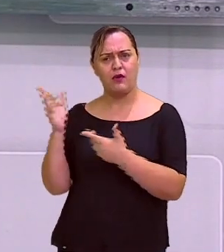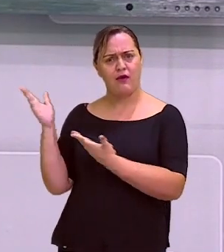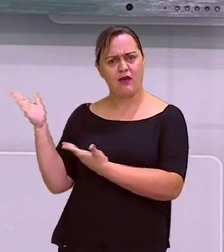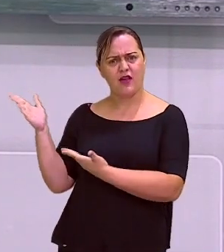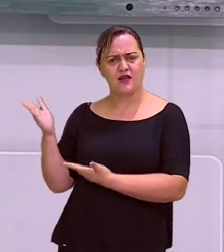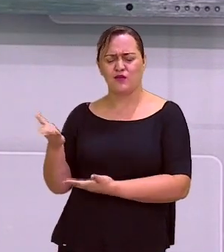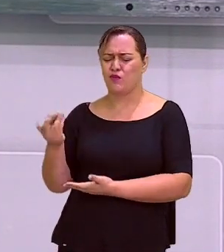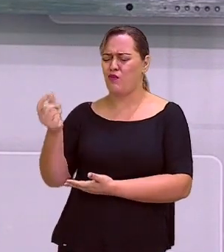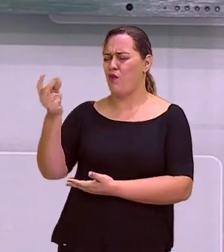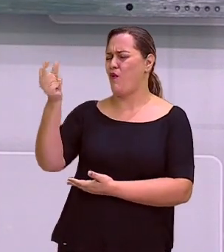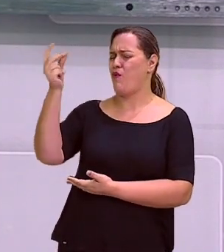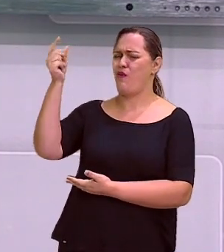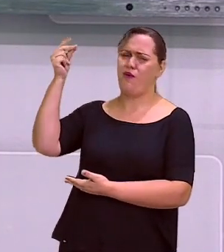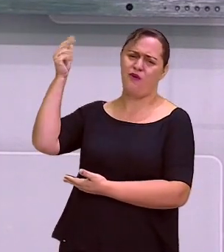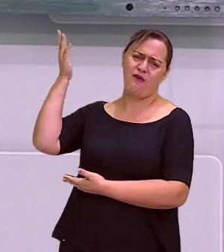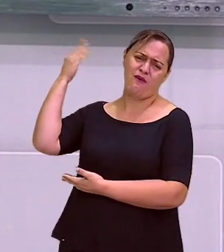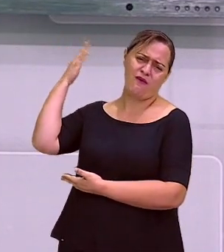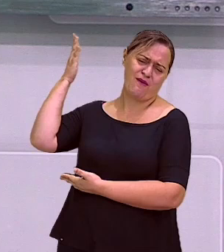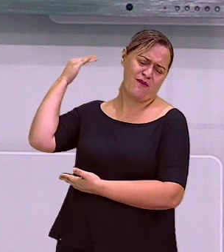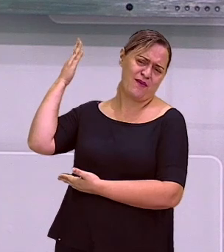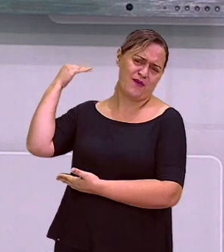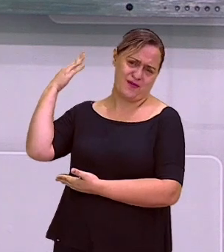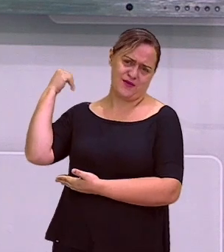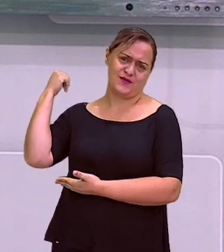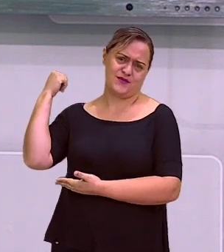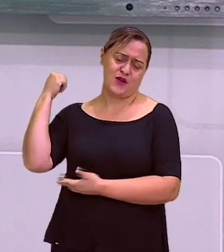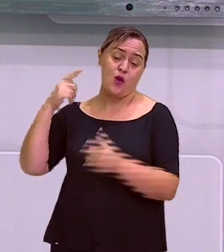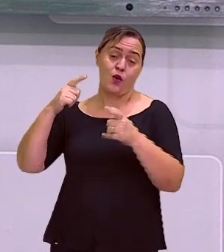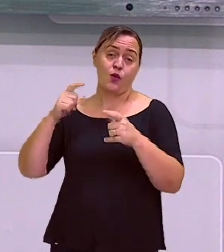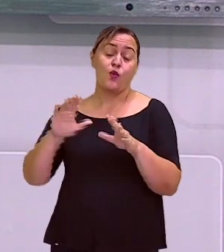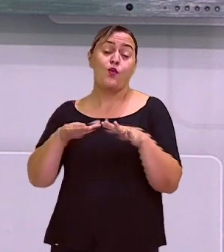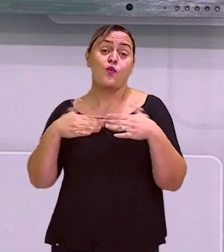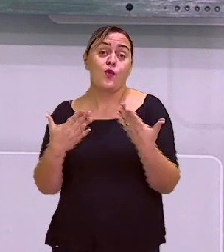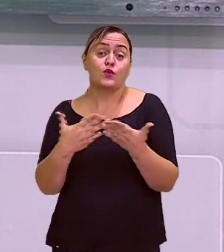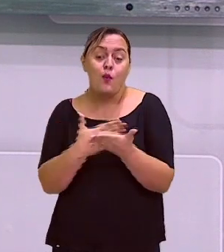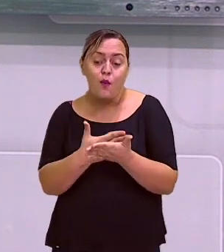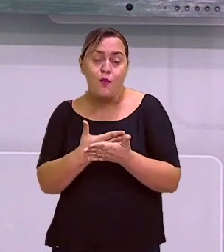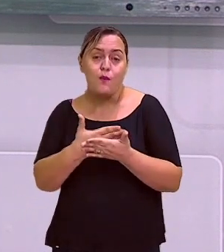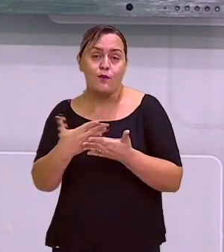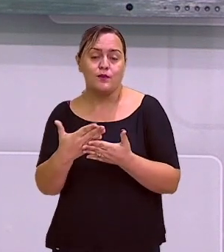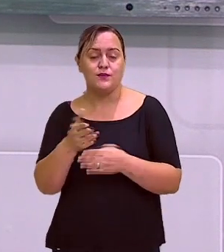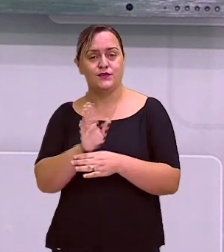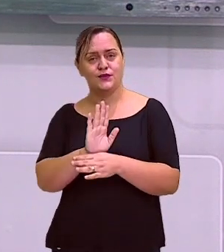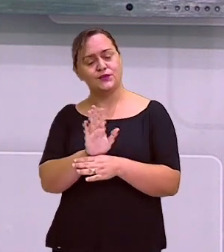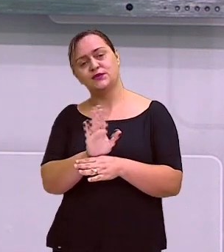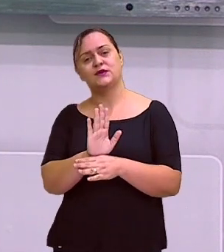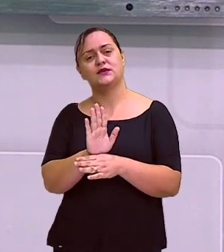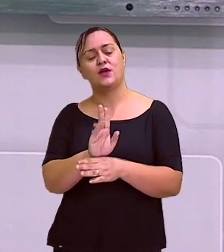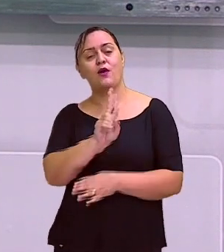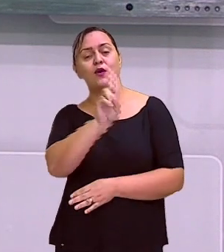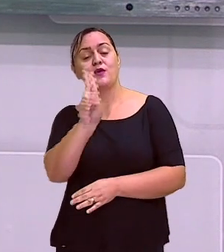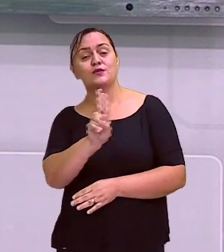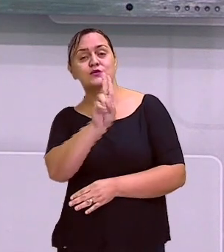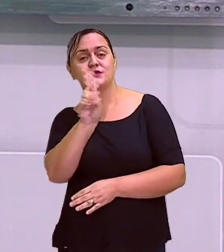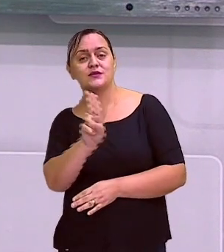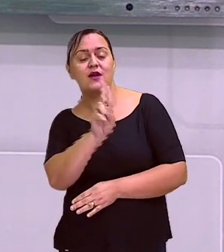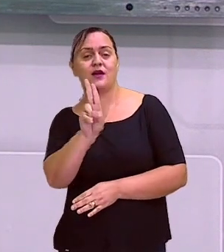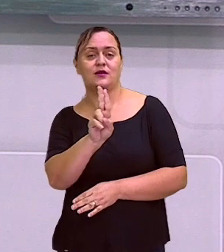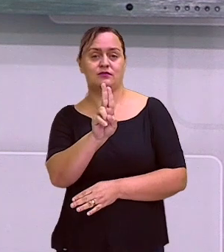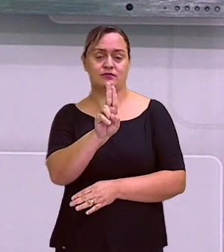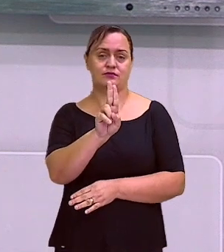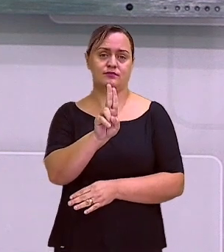Nós estamos falando do início do cinema, onde era uma pele de celulose, uma película de